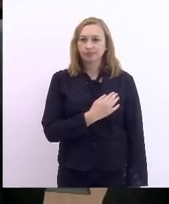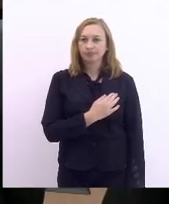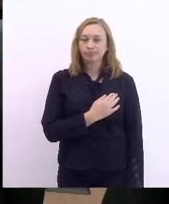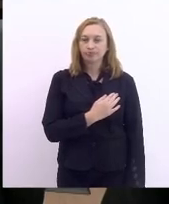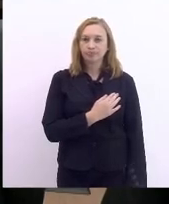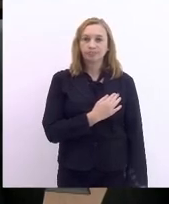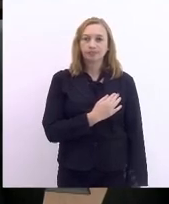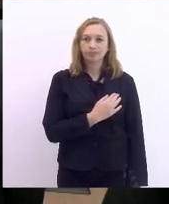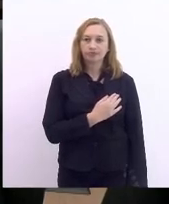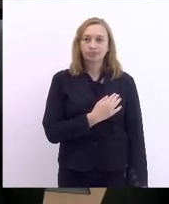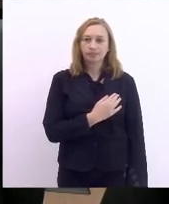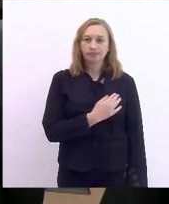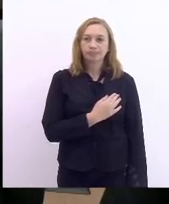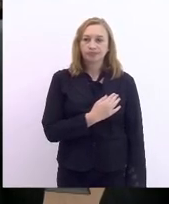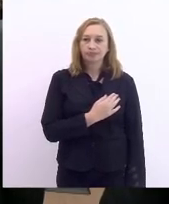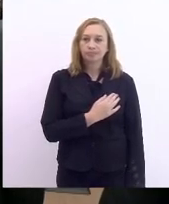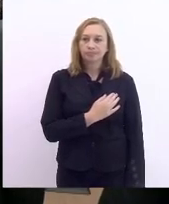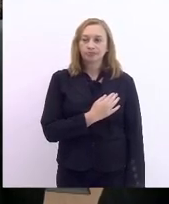o